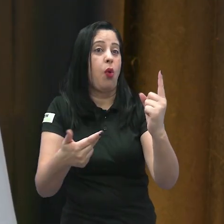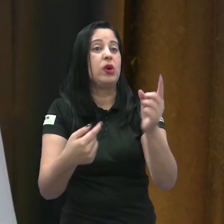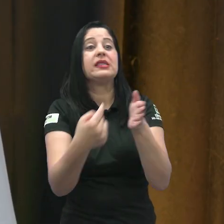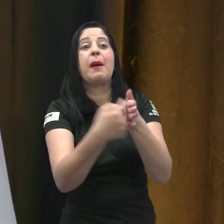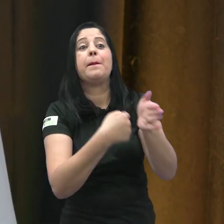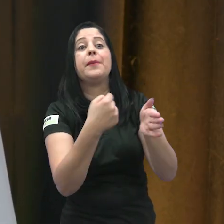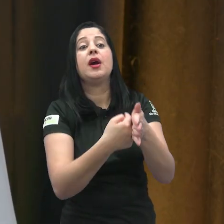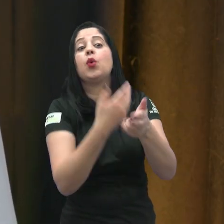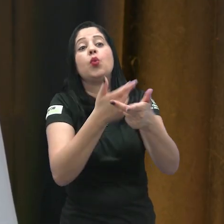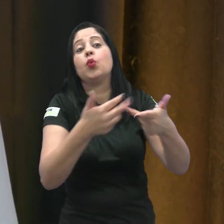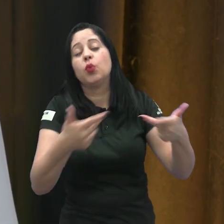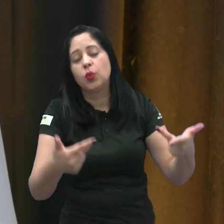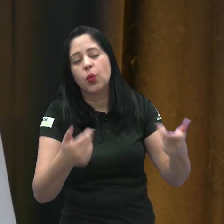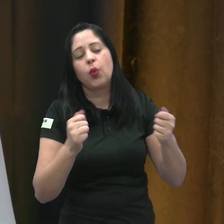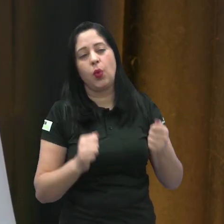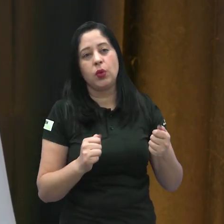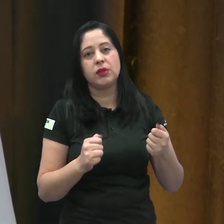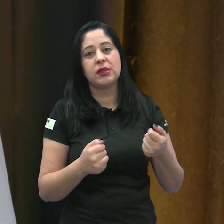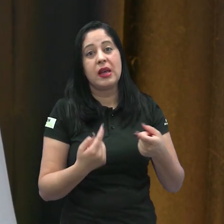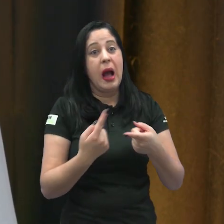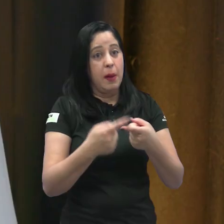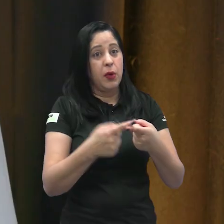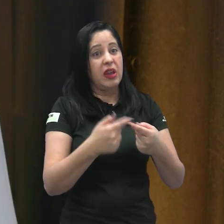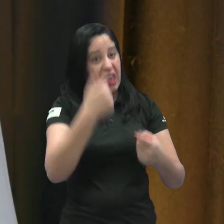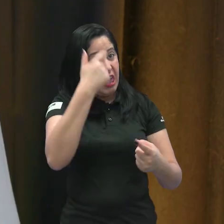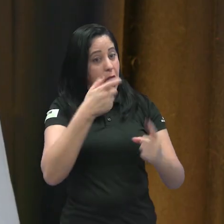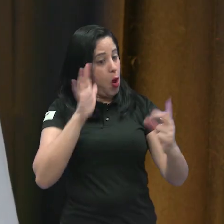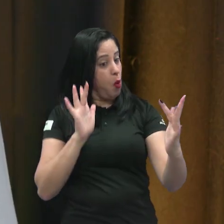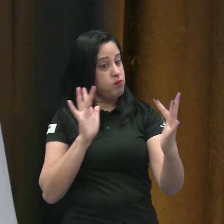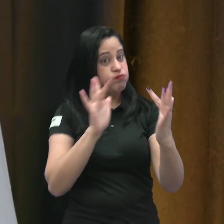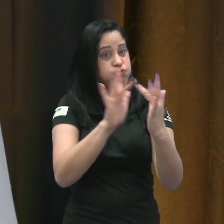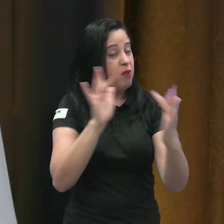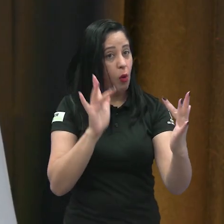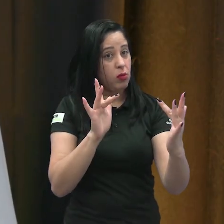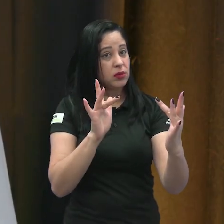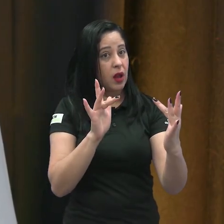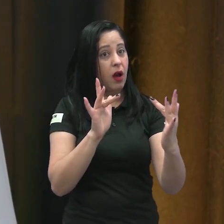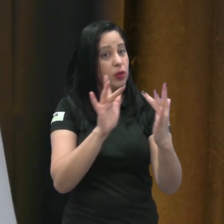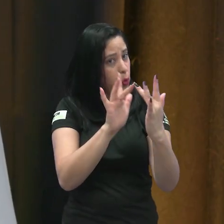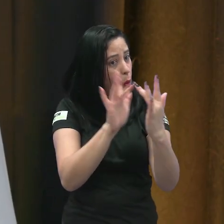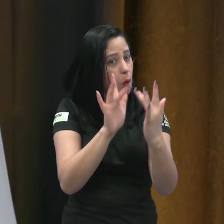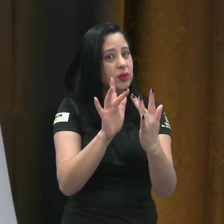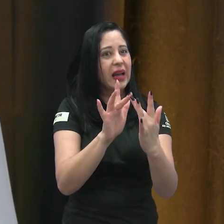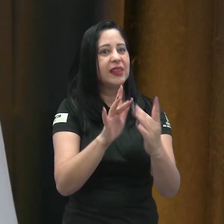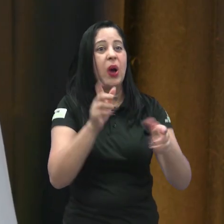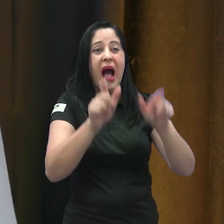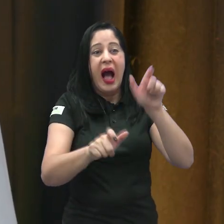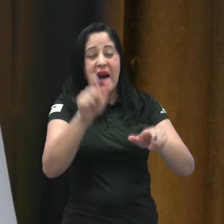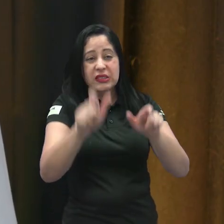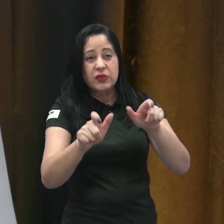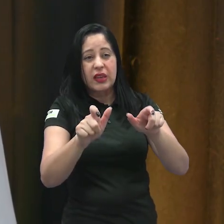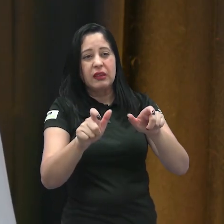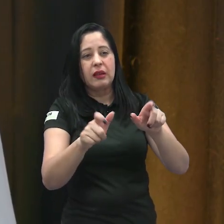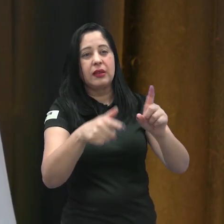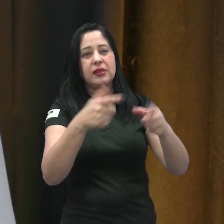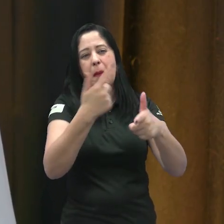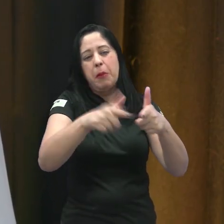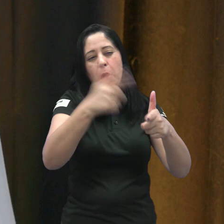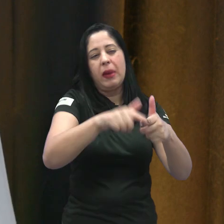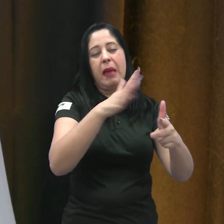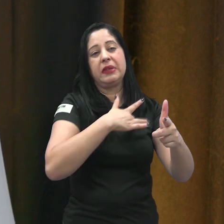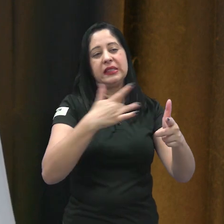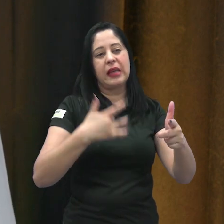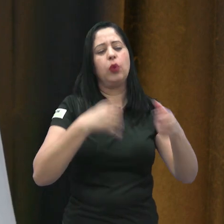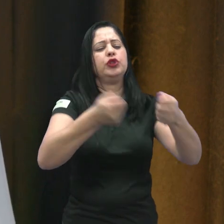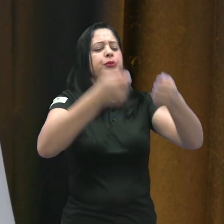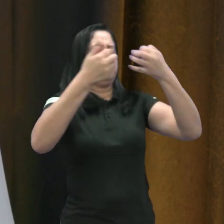as pessoas questionam tudo porque ela tem contato conosco, né? Então, às vezes, ela tem um problema de saúde, ela